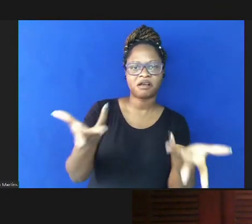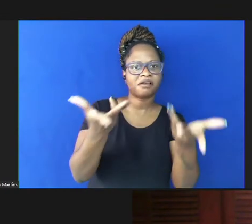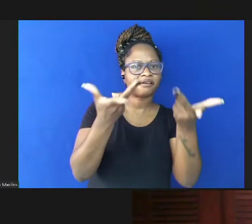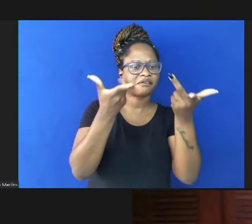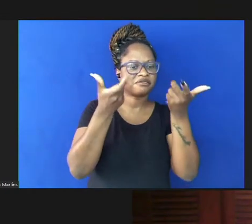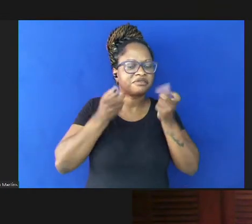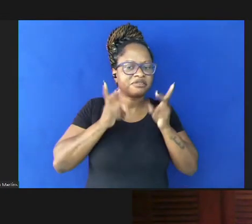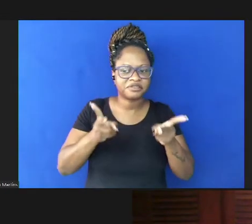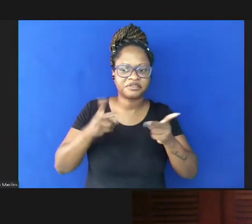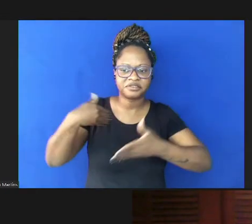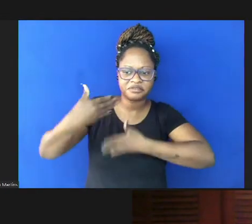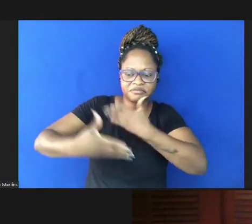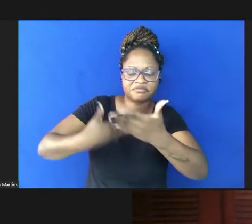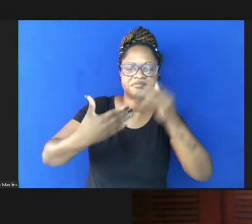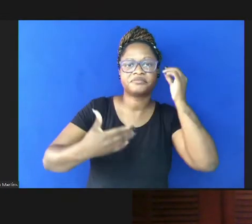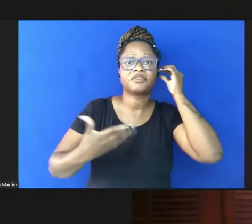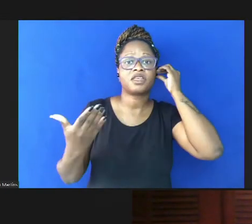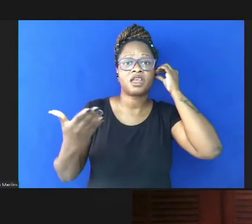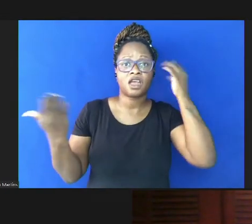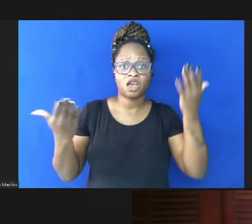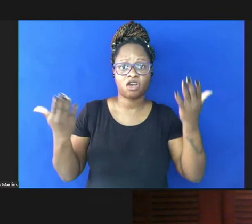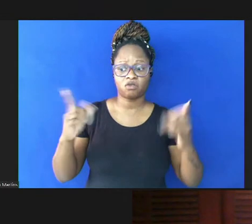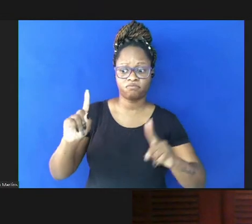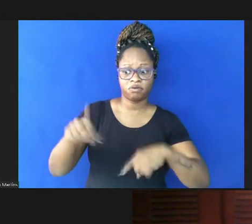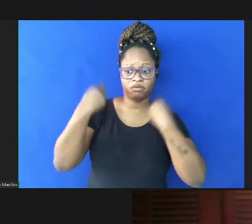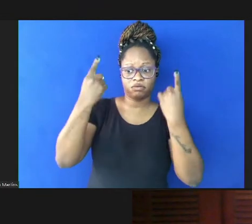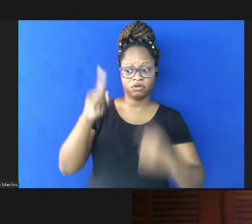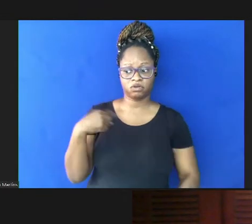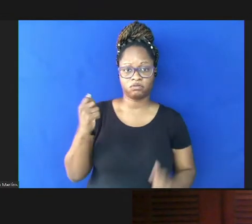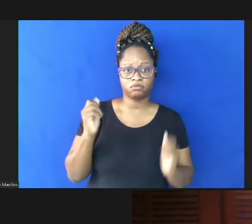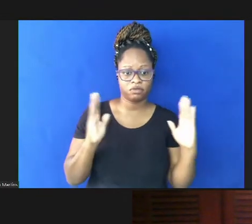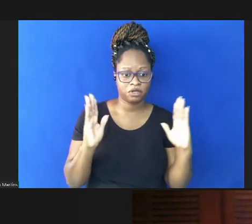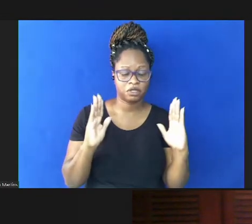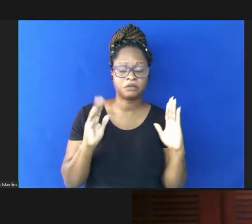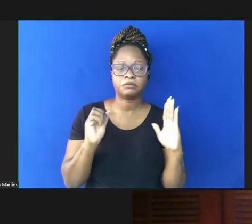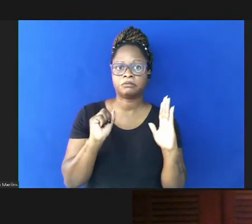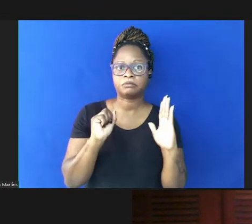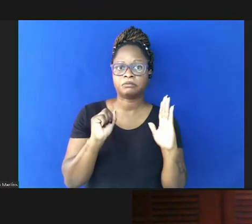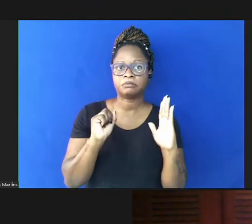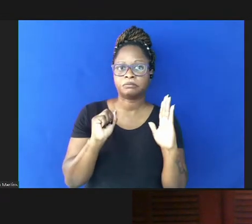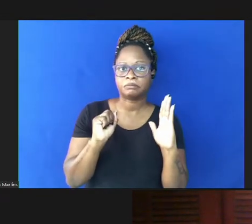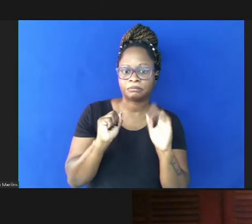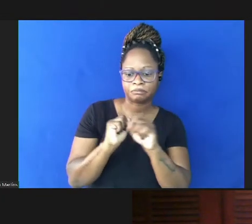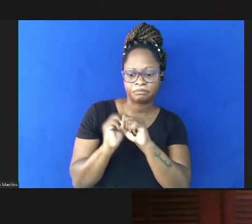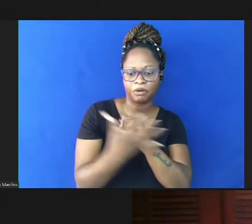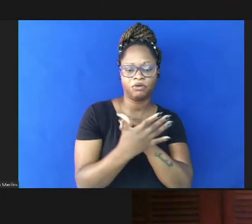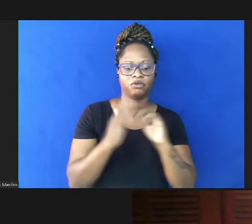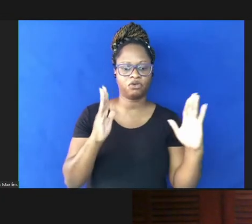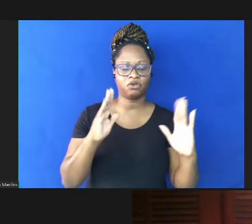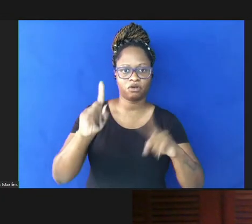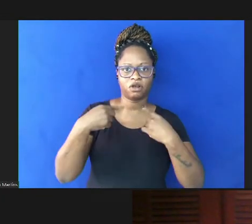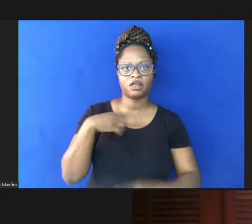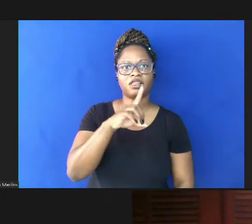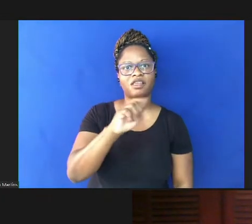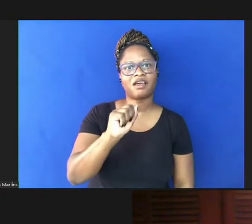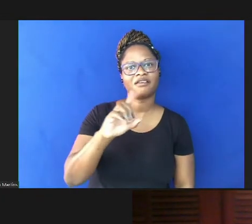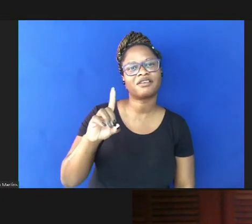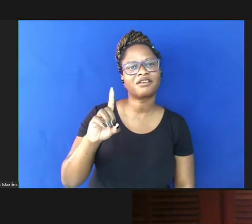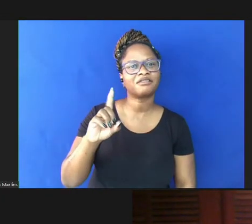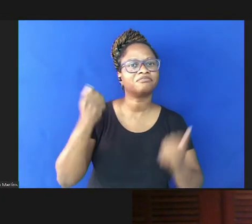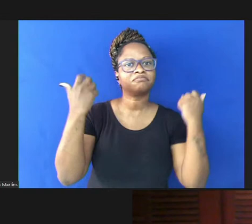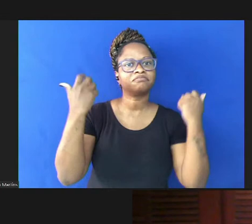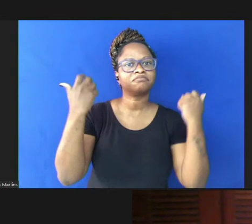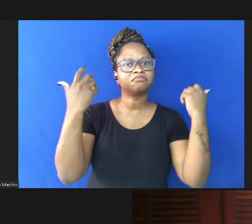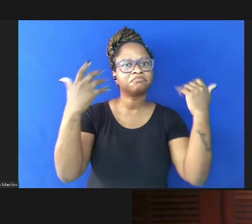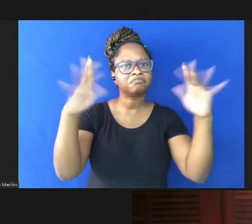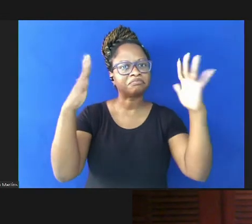desenvolveu, especialmente nesse momento tão desafiador da pandemia. Então, aqui em nome do DAD, nosso parabéns a todos